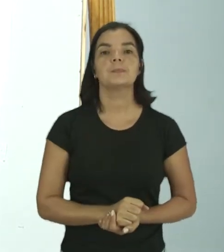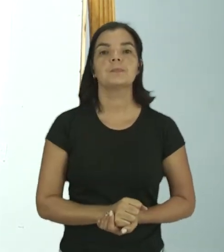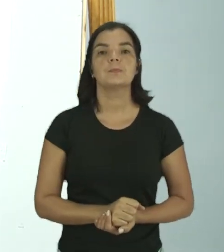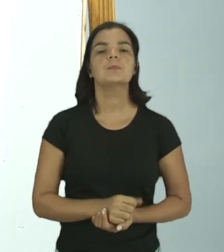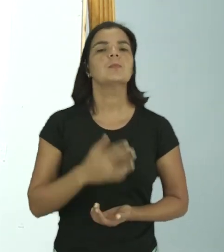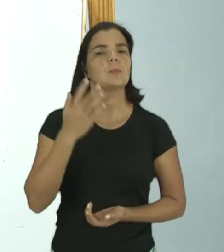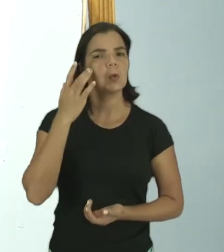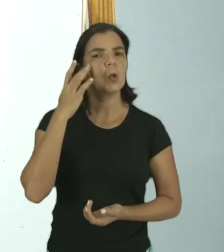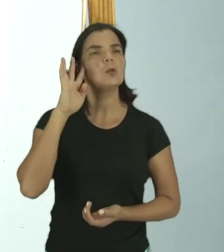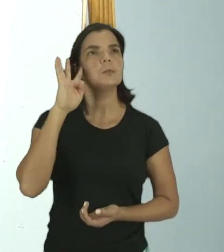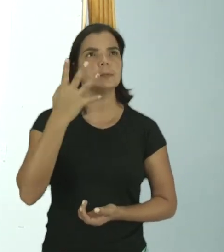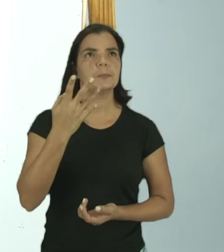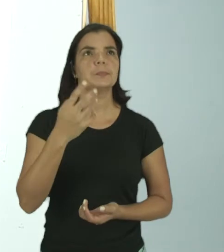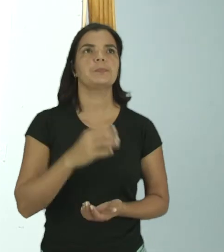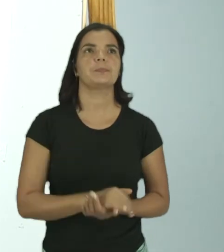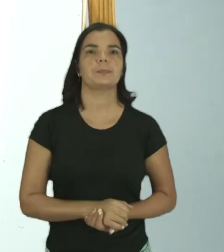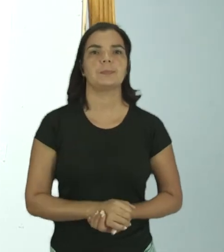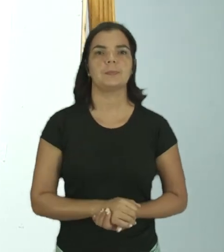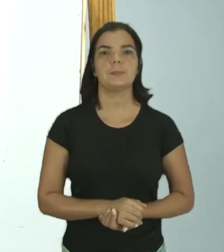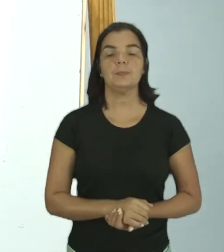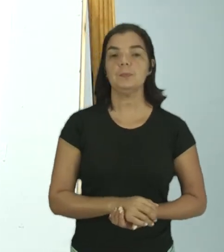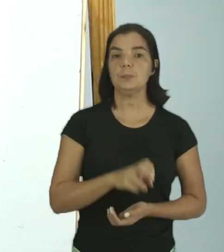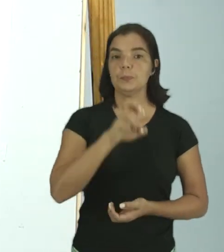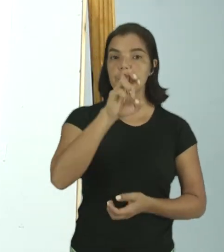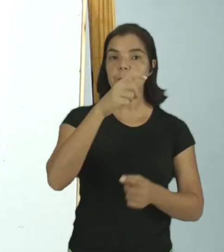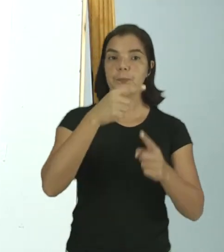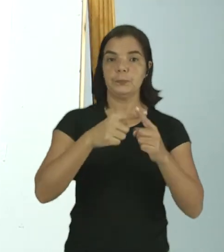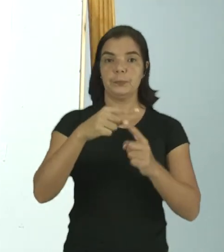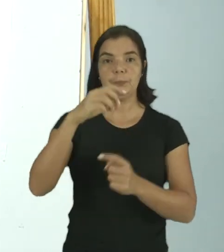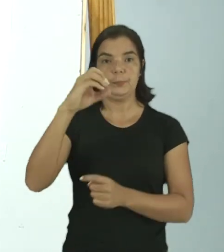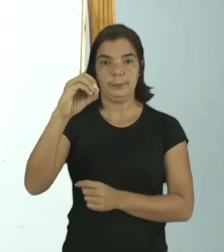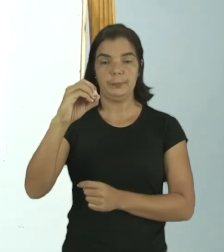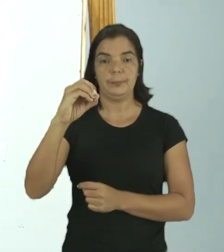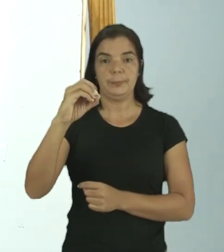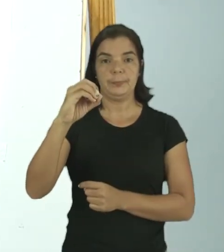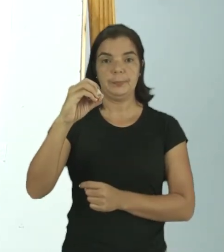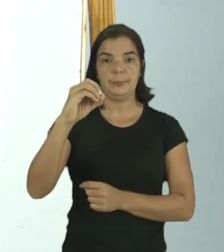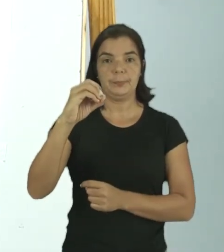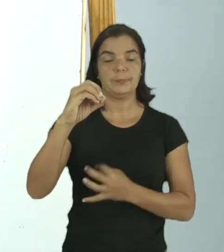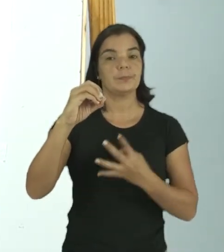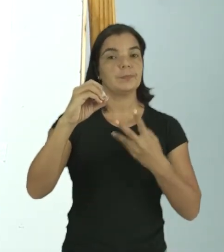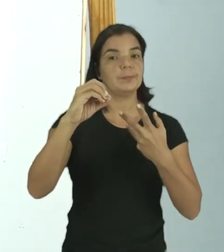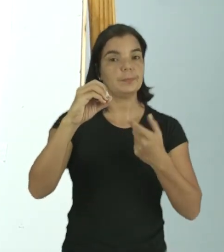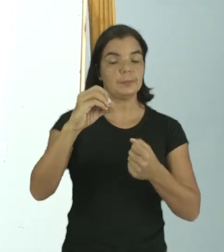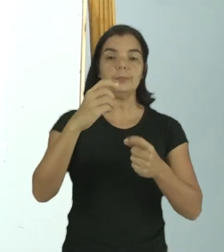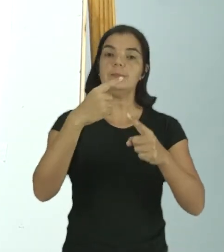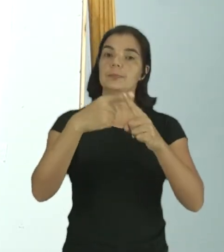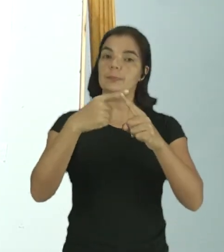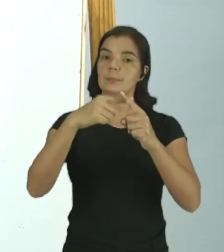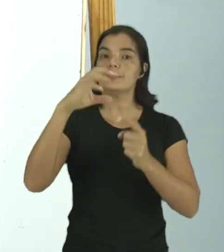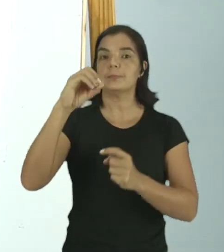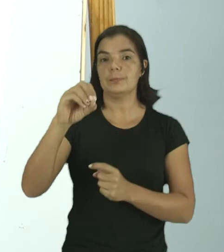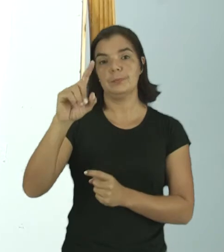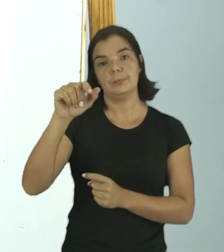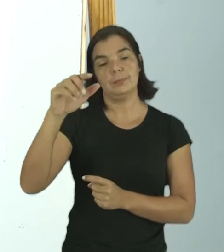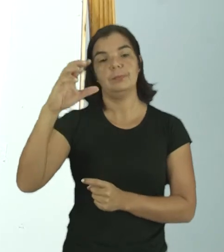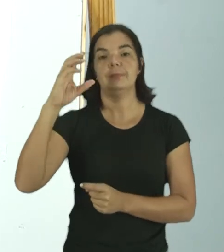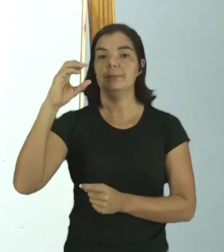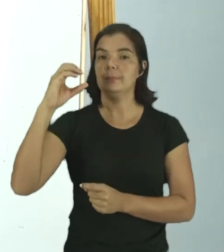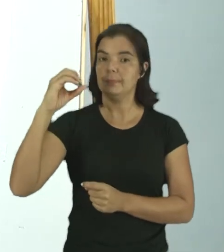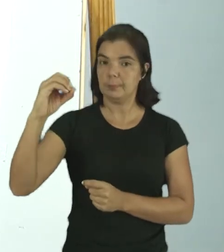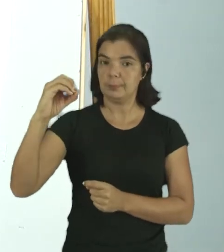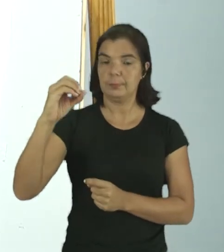eu acho que resolve nosso problema 5 x 0 Quanto que é todo número multiplicado por zero